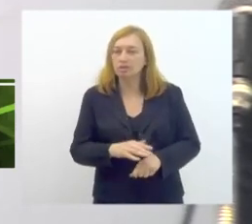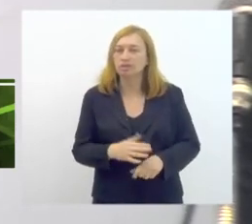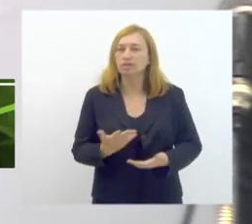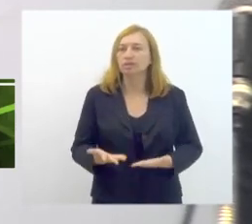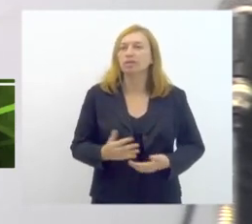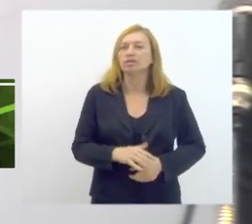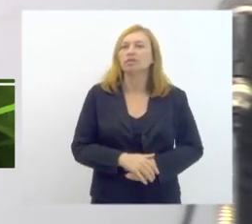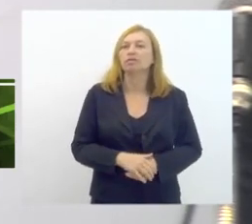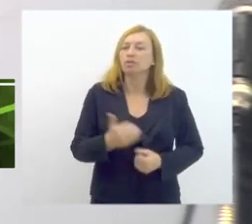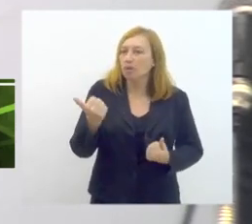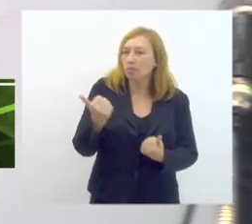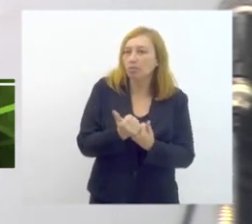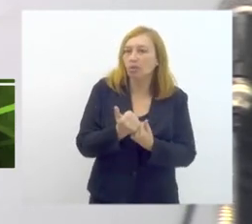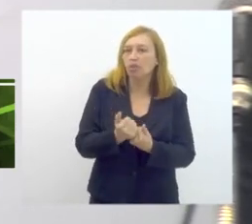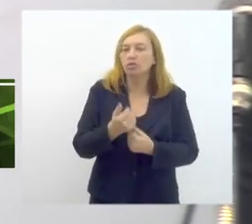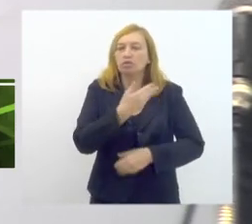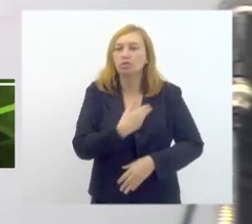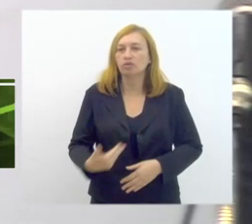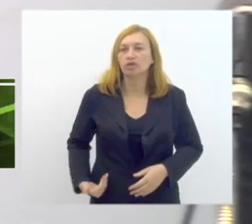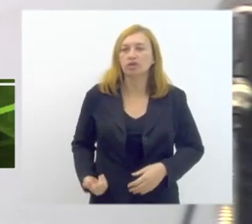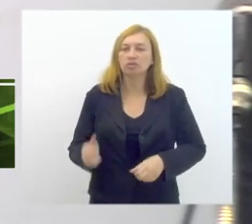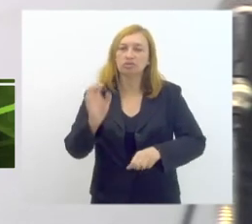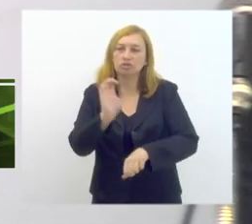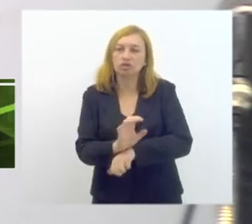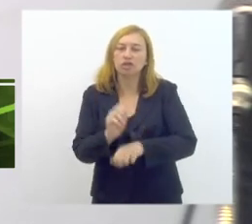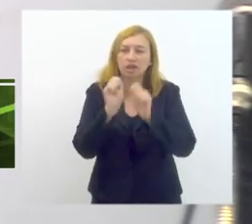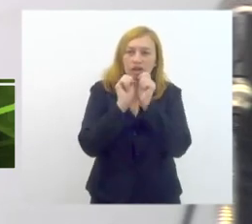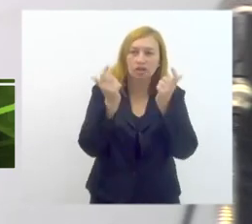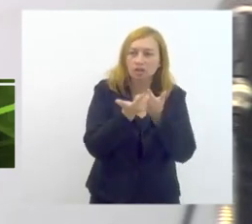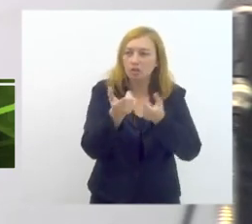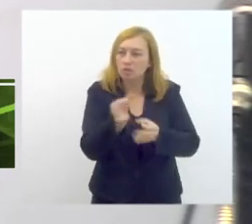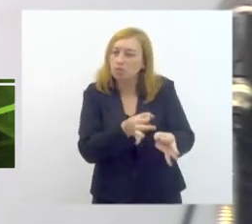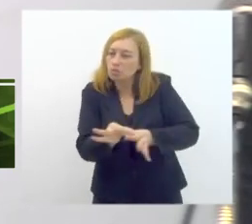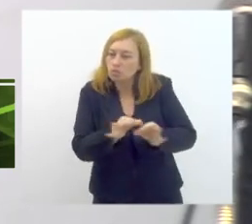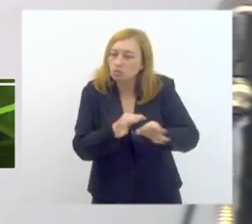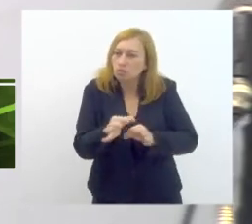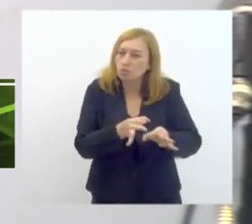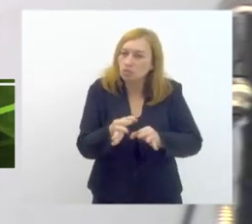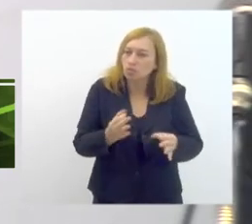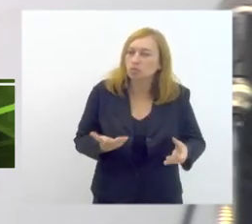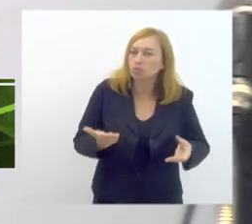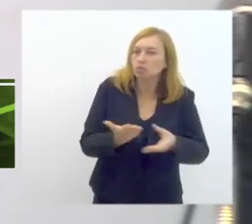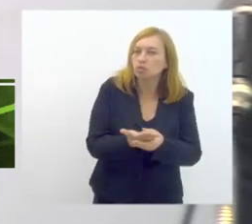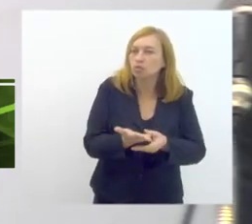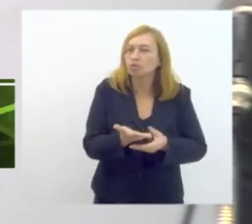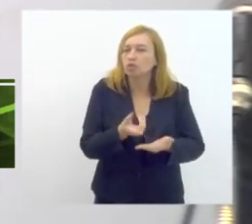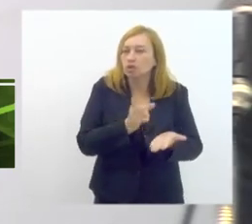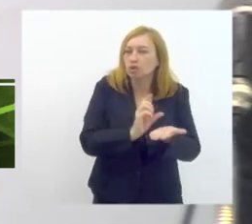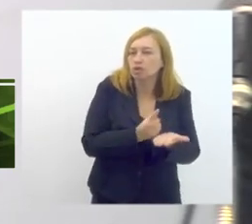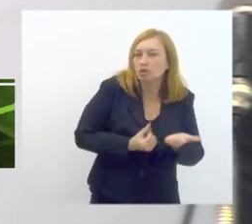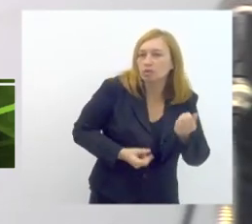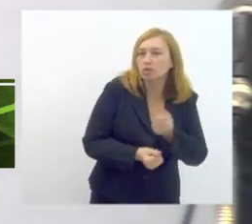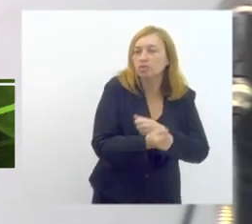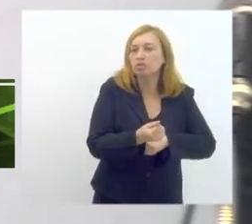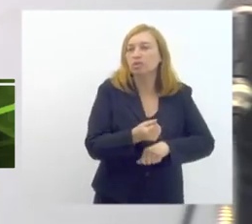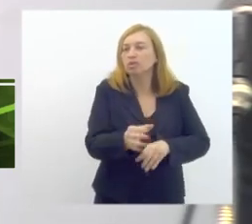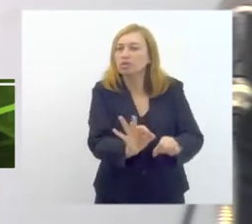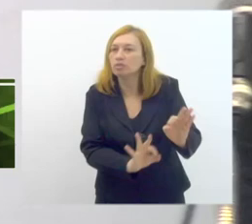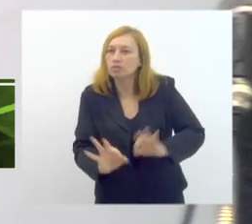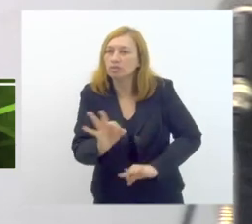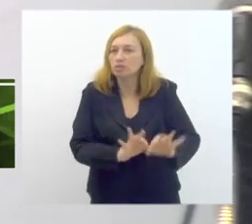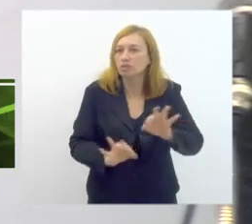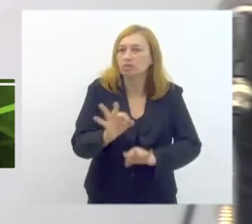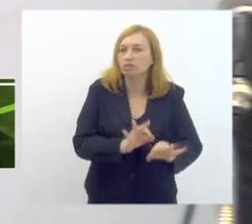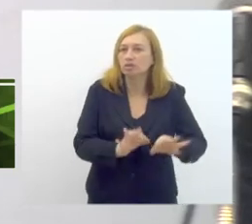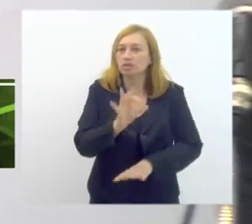com apoio do governo do Estado e da Assembleia, organizar processos, fluxos de financiamento e planejamento